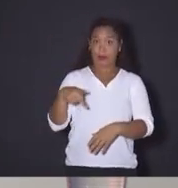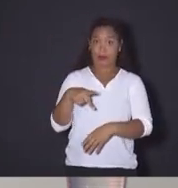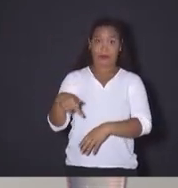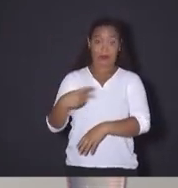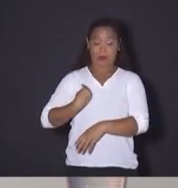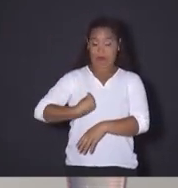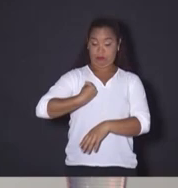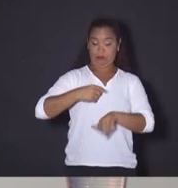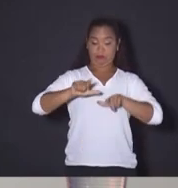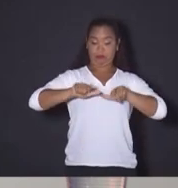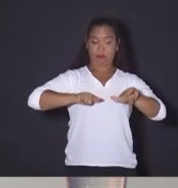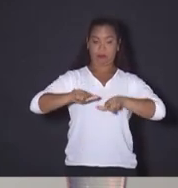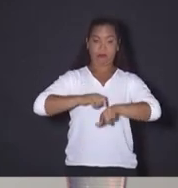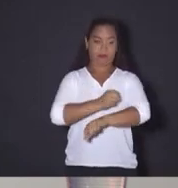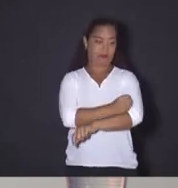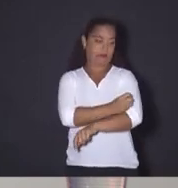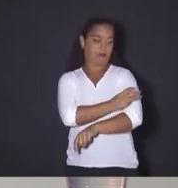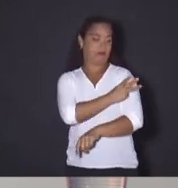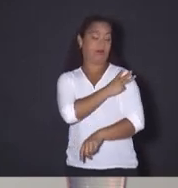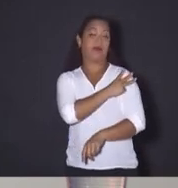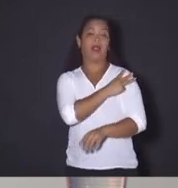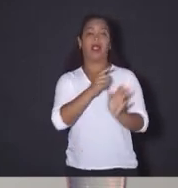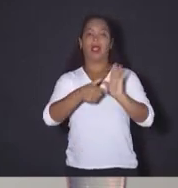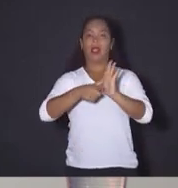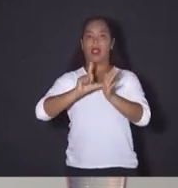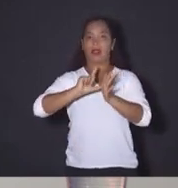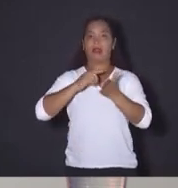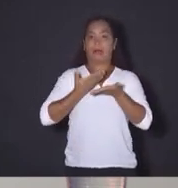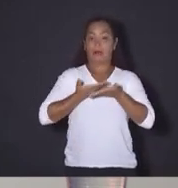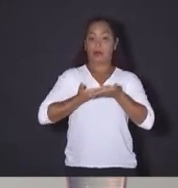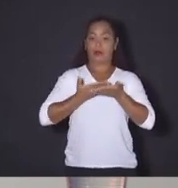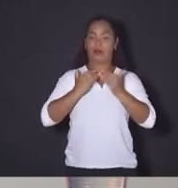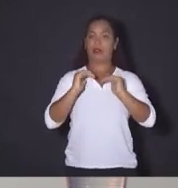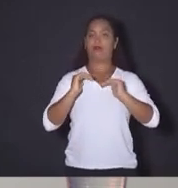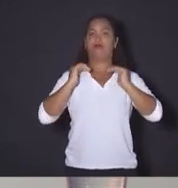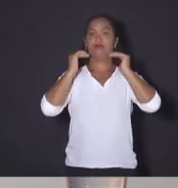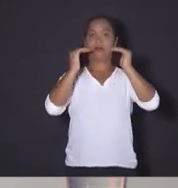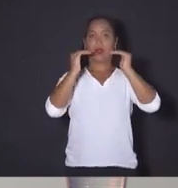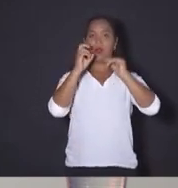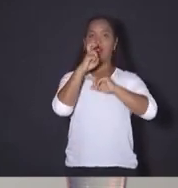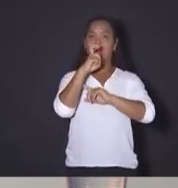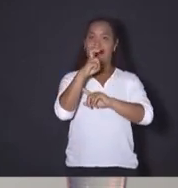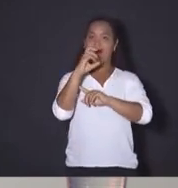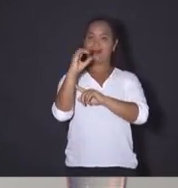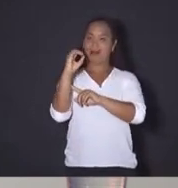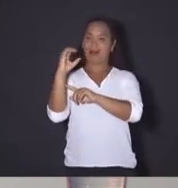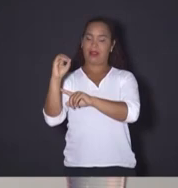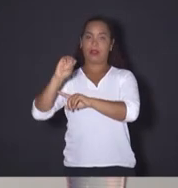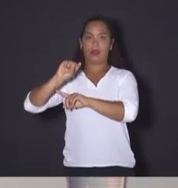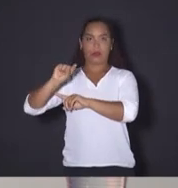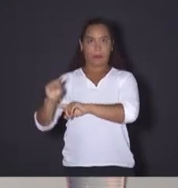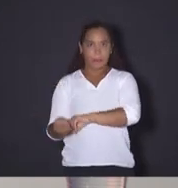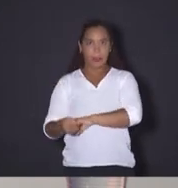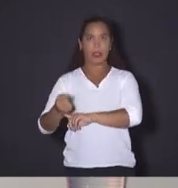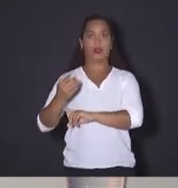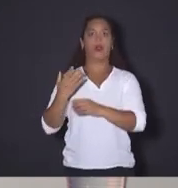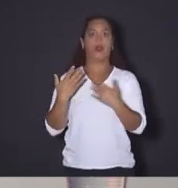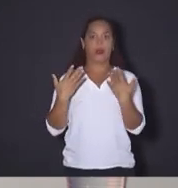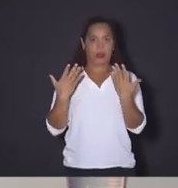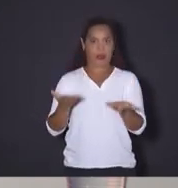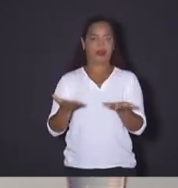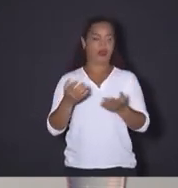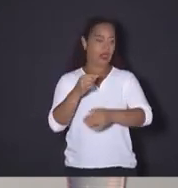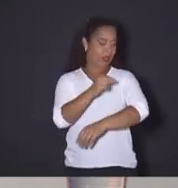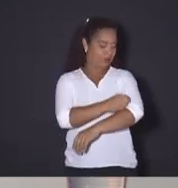deve ser de nível superior então nós temos mais ou menos 500 mil professores que atuam na educação básica não têm formação